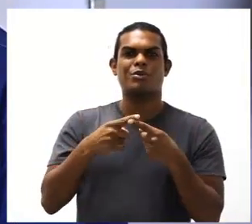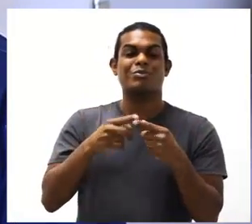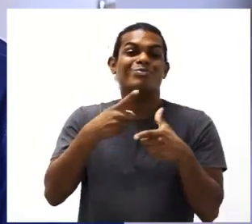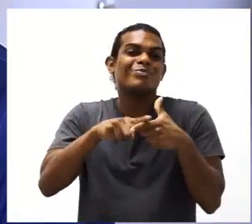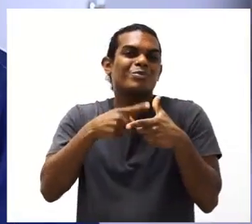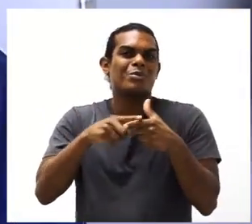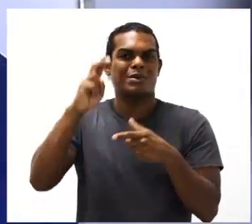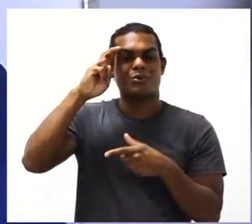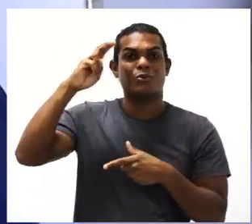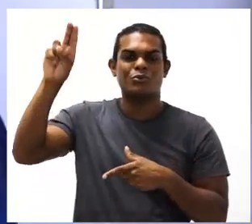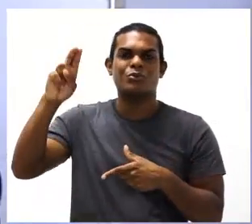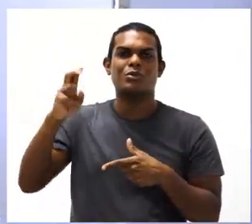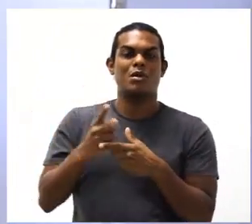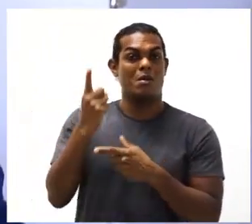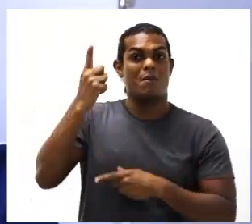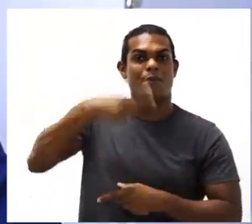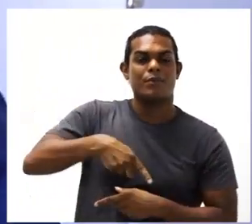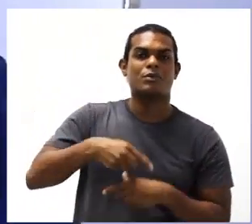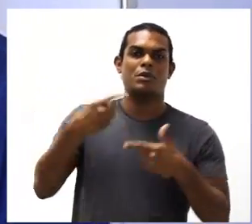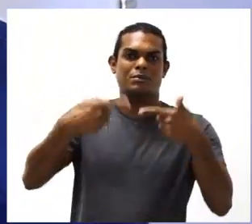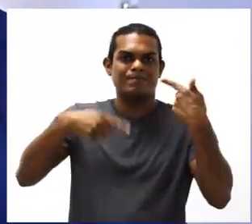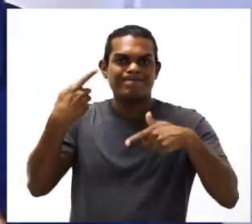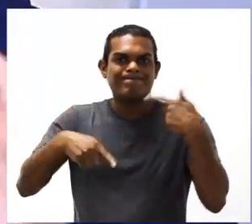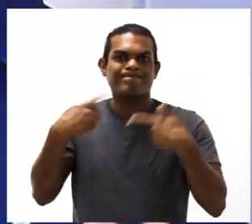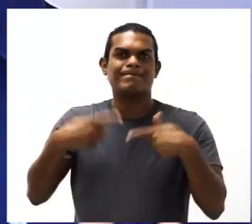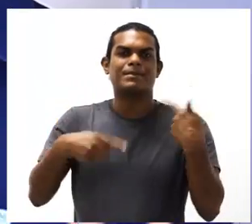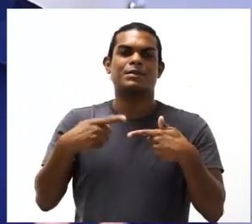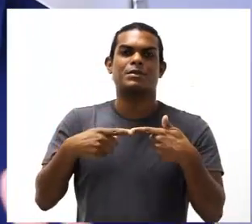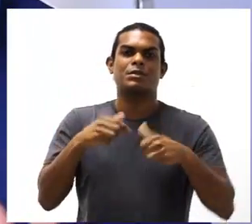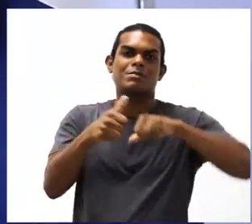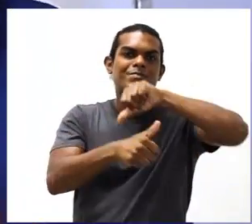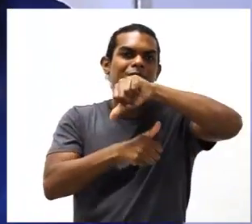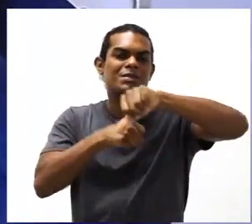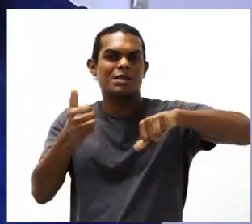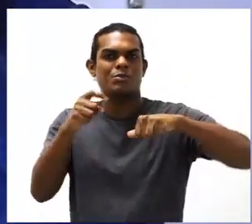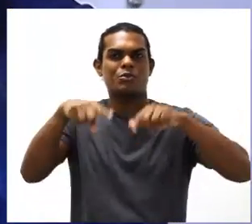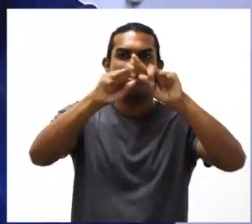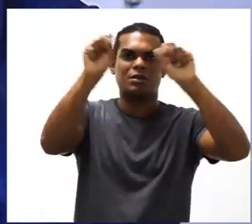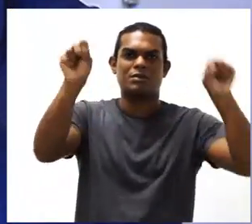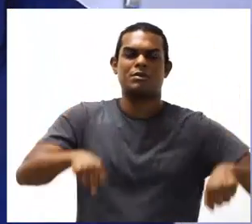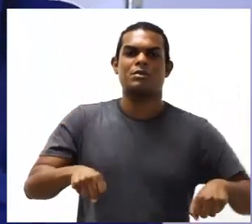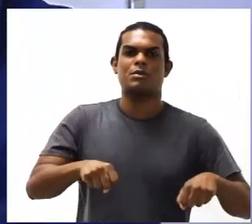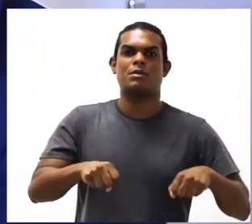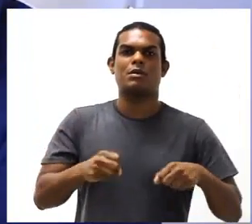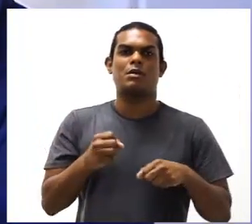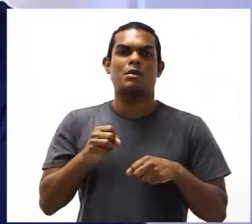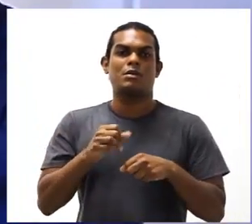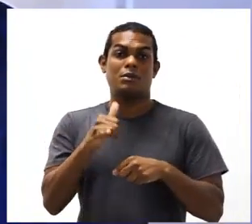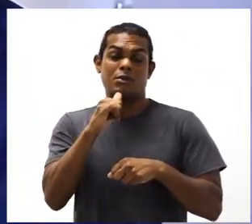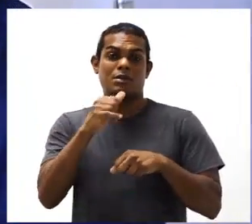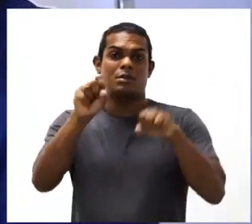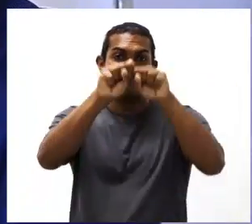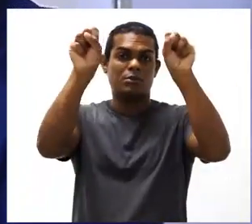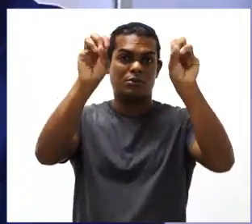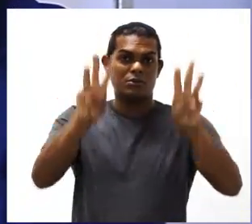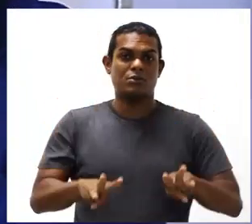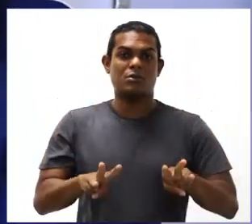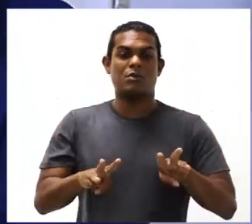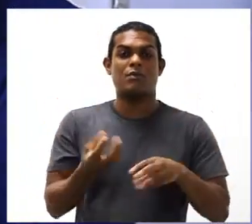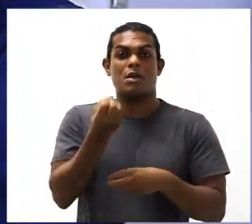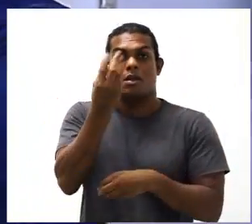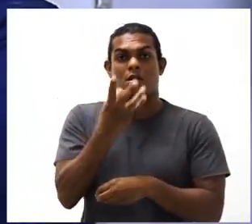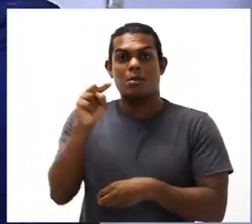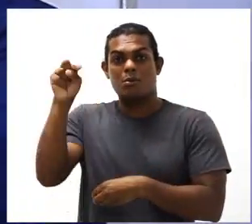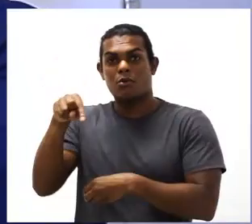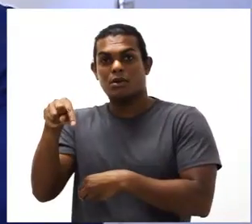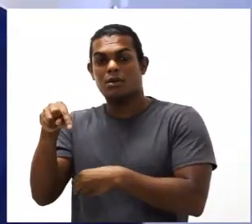política, né? A política institucional, que muda o sistema. Então, o mesmo software que funciona, um programa de computador,